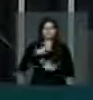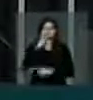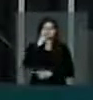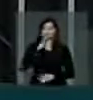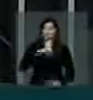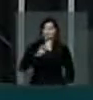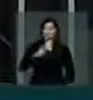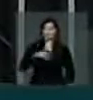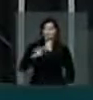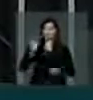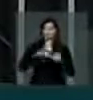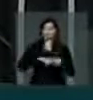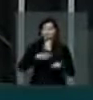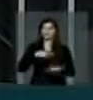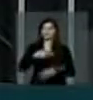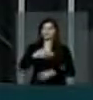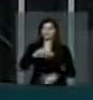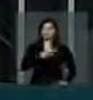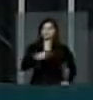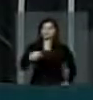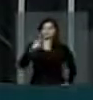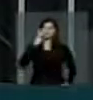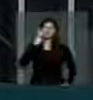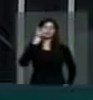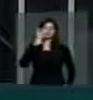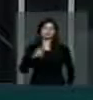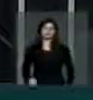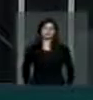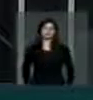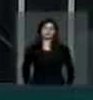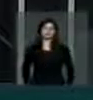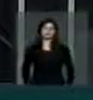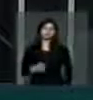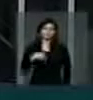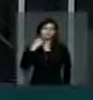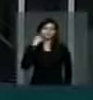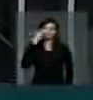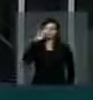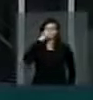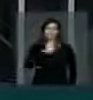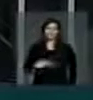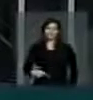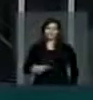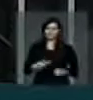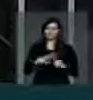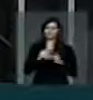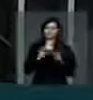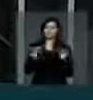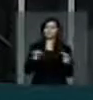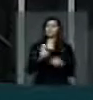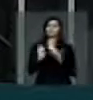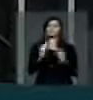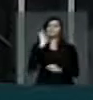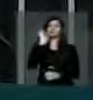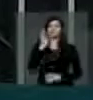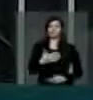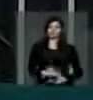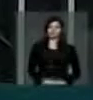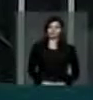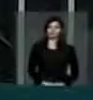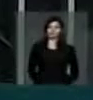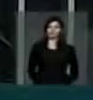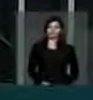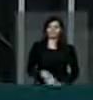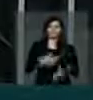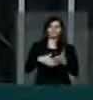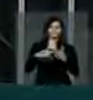provavelmente devem ser retomados na próxima segunda-feira, eu penso, senhor presidente, que é muito simples resolver aquilo